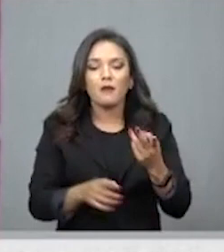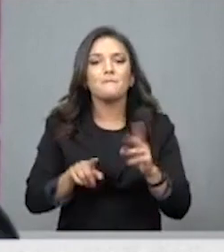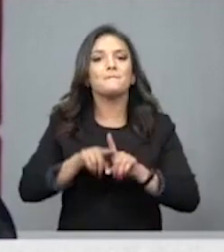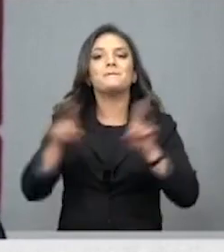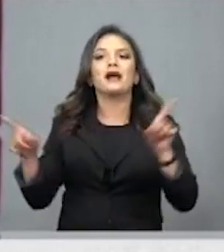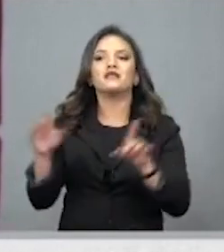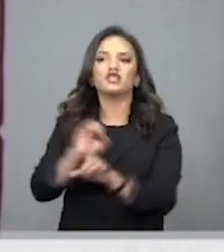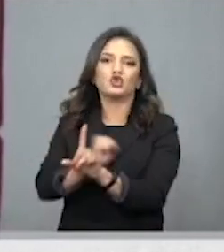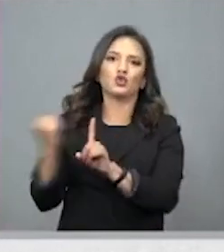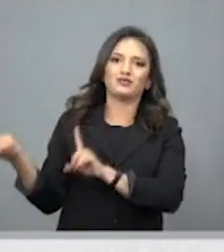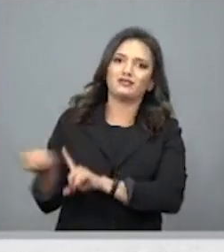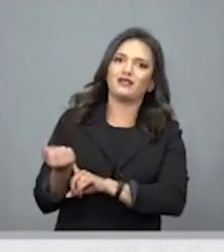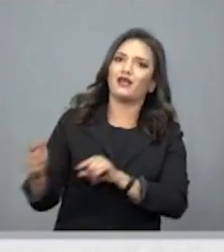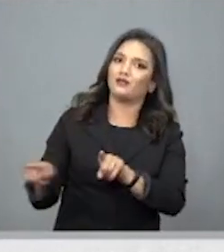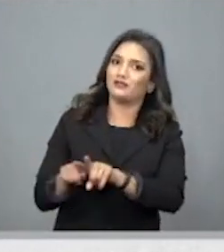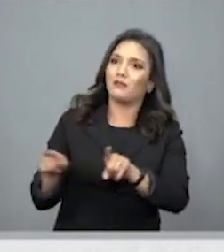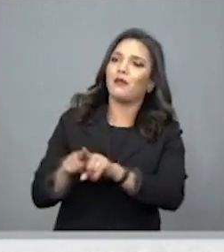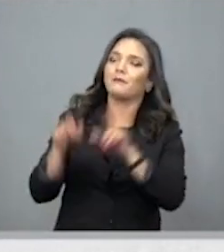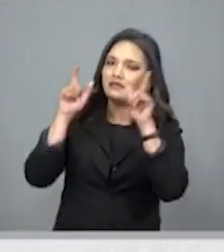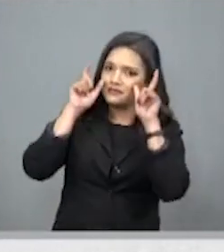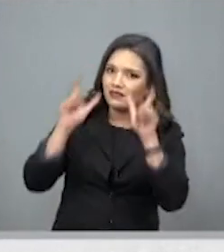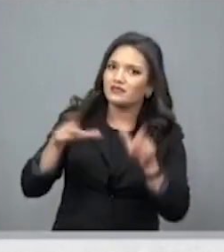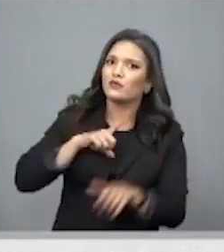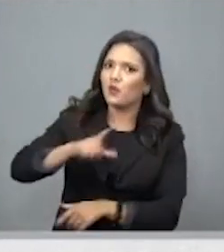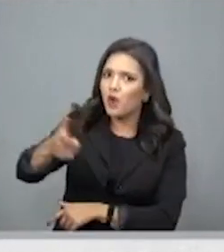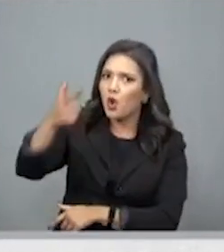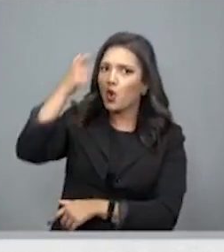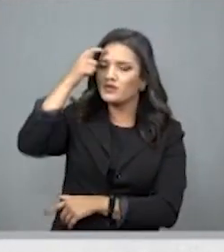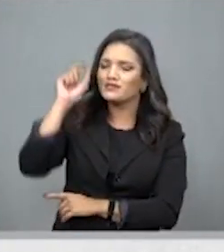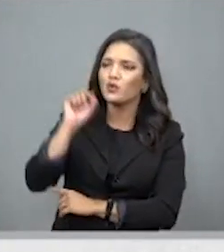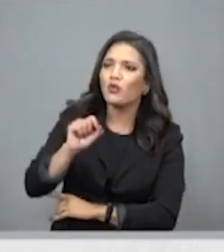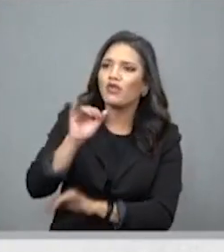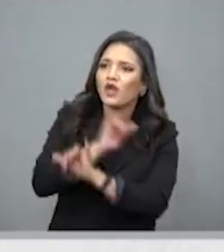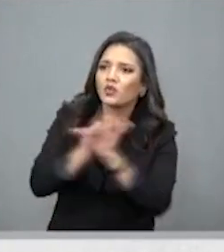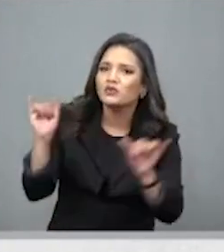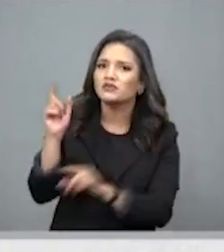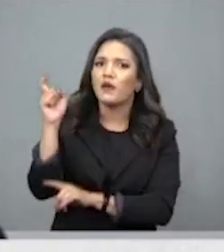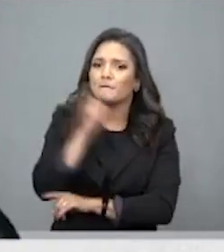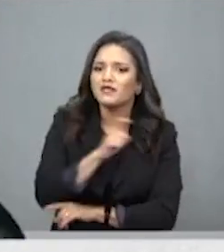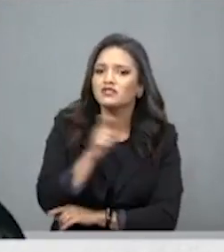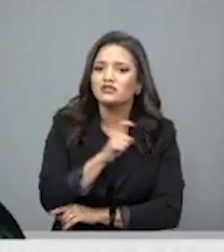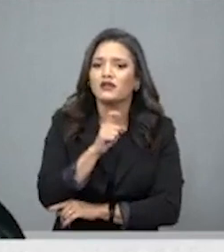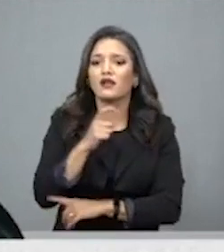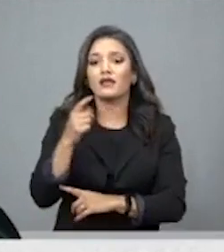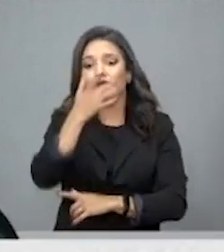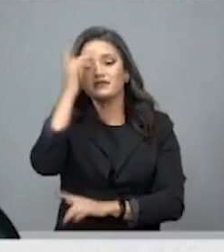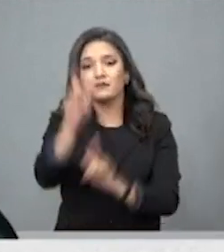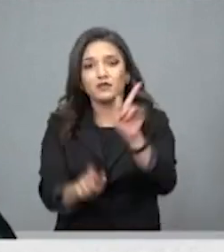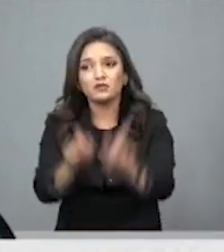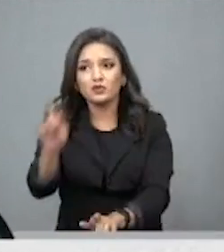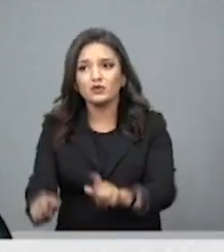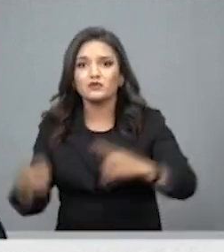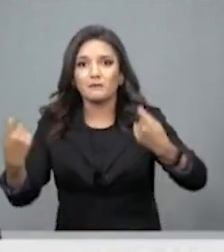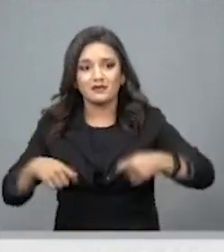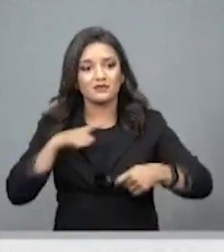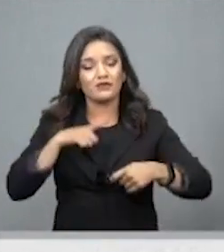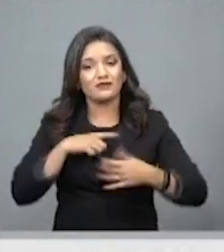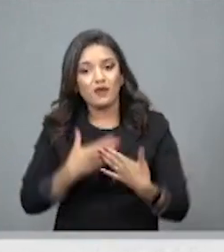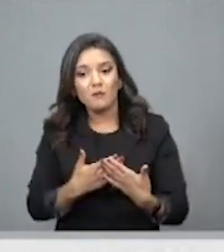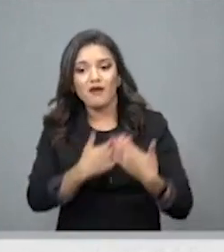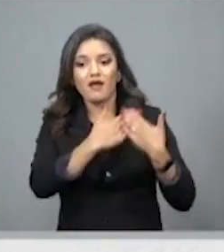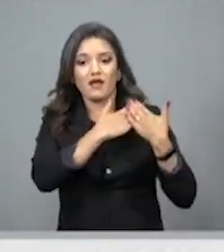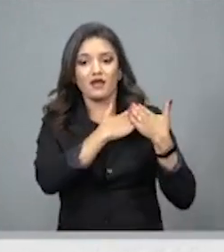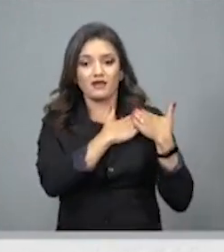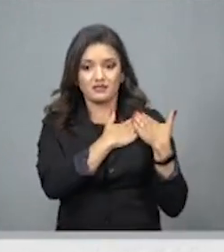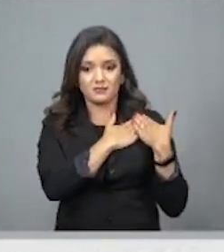conscientização do que são as notícias fraudulentas e do mínimo de responsabilidade que as pessoas devem ter